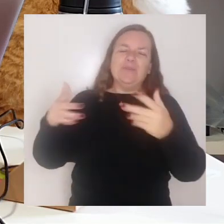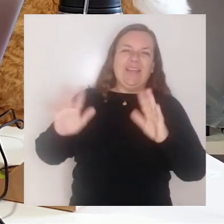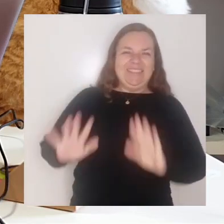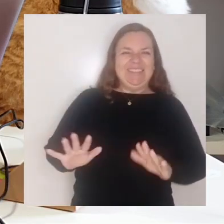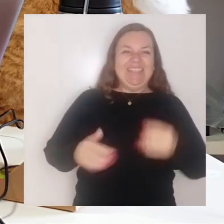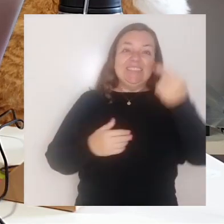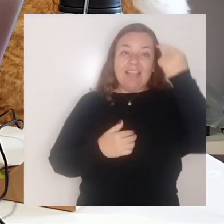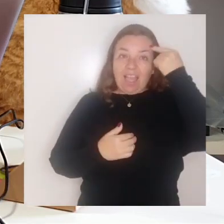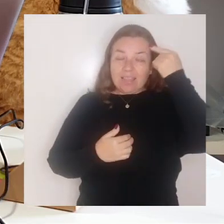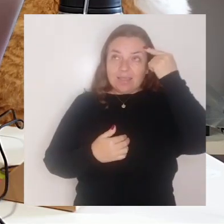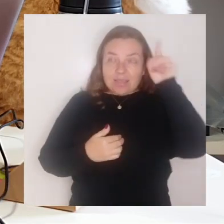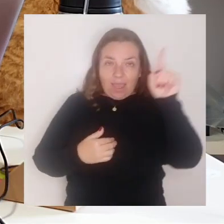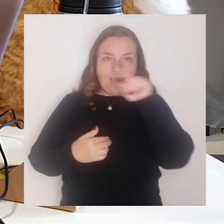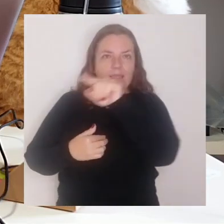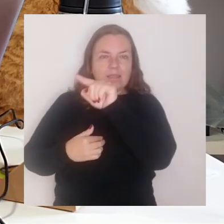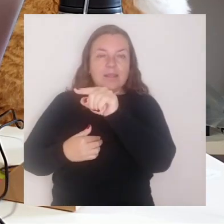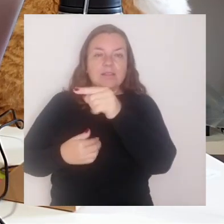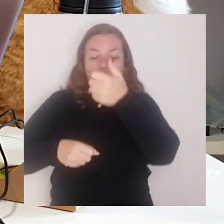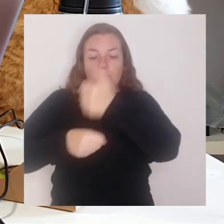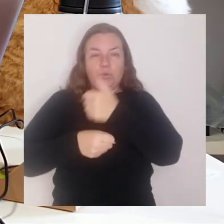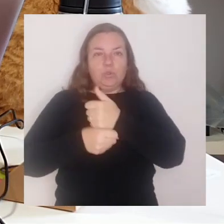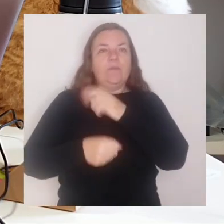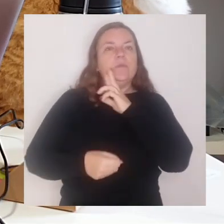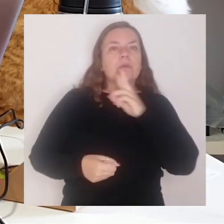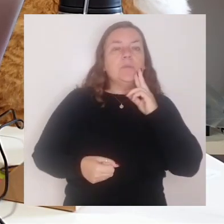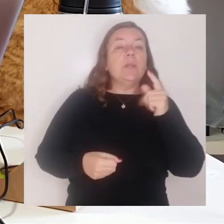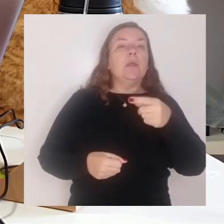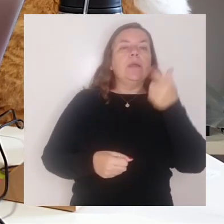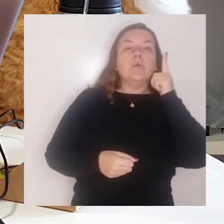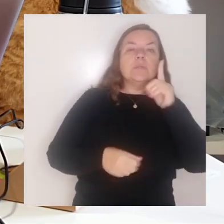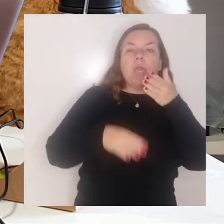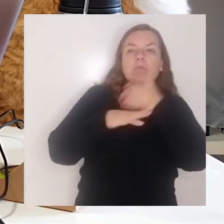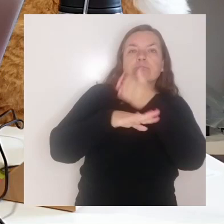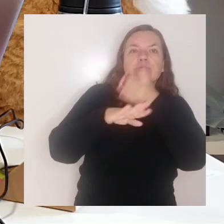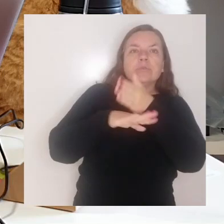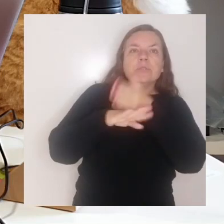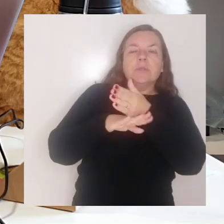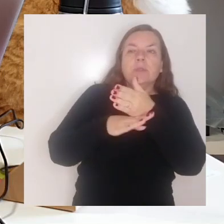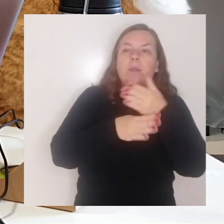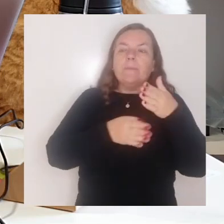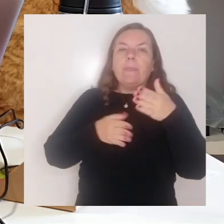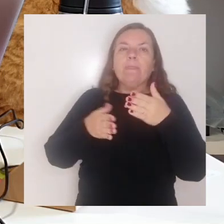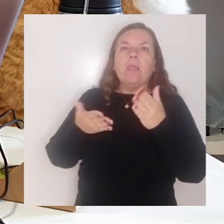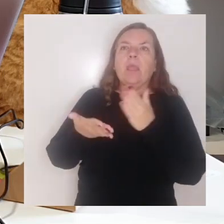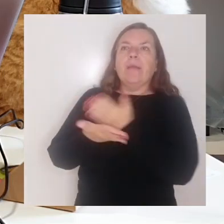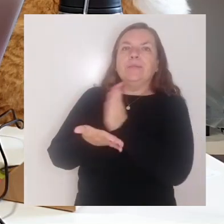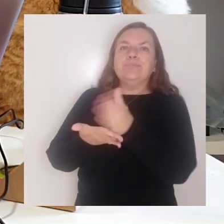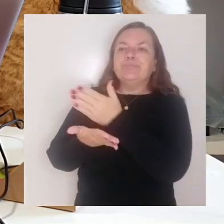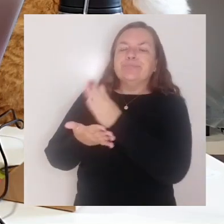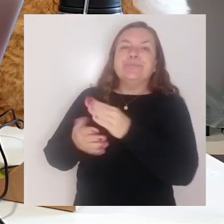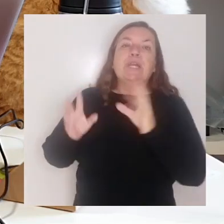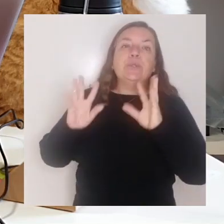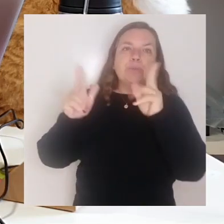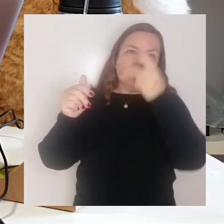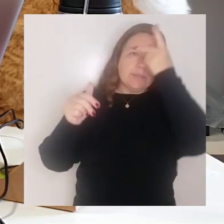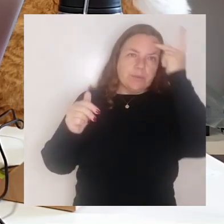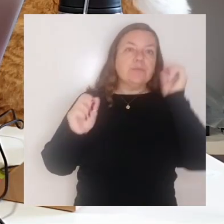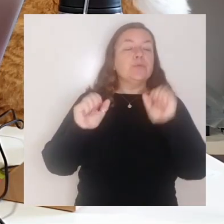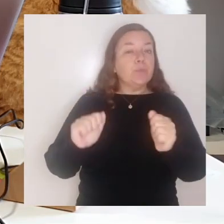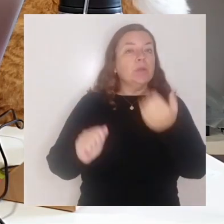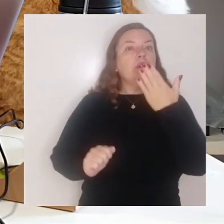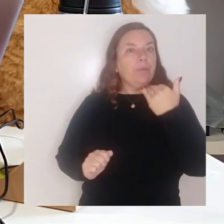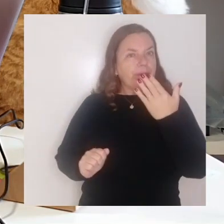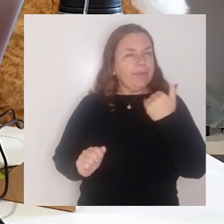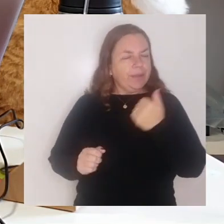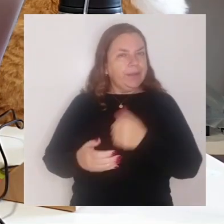enfim. A ideia dos donos do estabelecimento é justamente dar acesso à alimentação de qualidade para quem não tem condição, para todas as